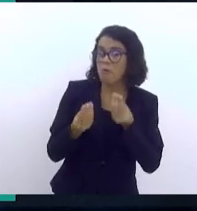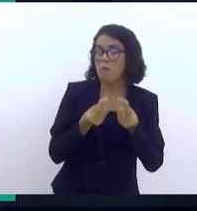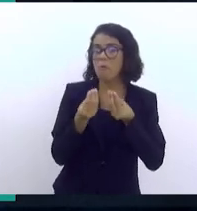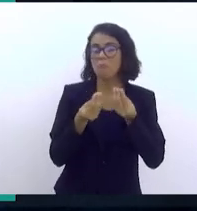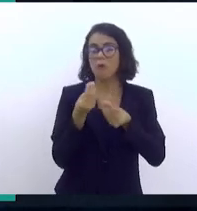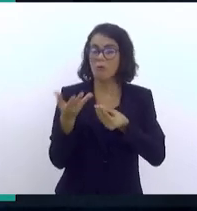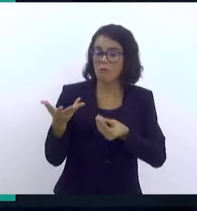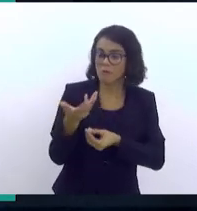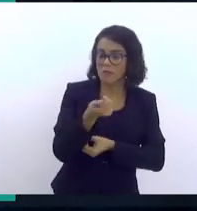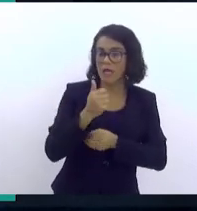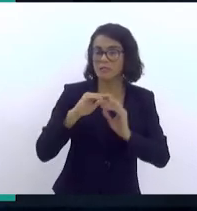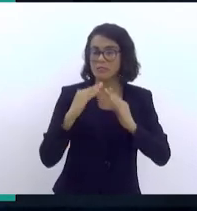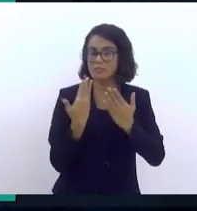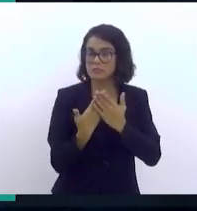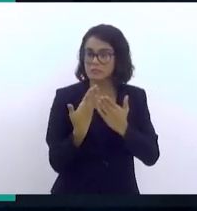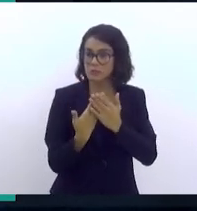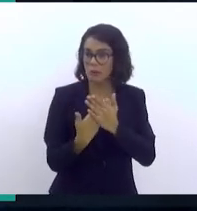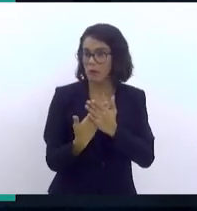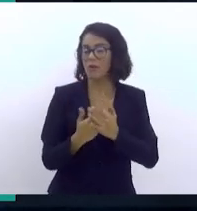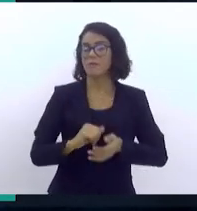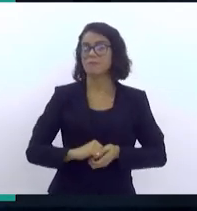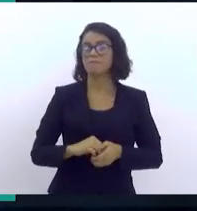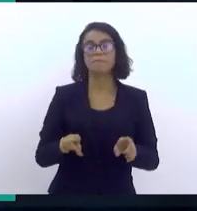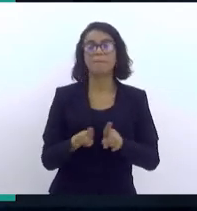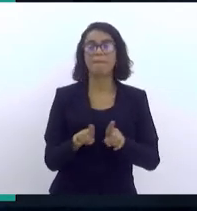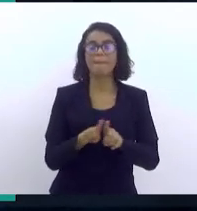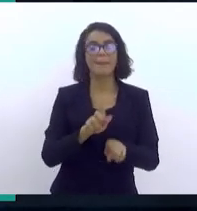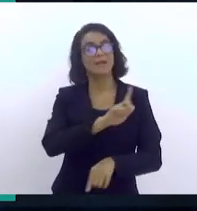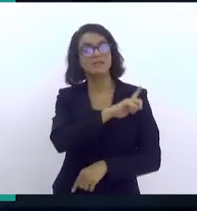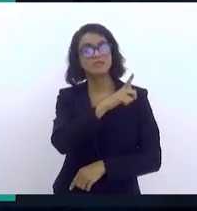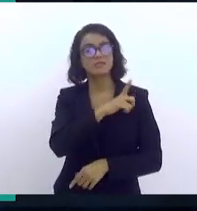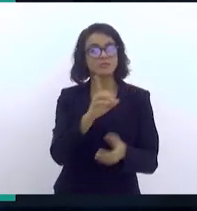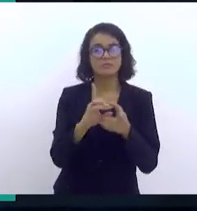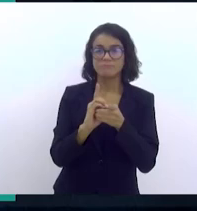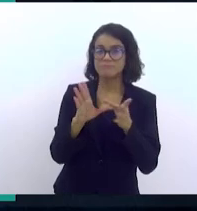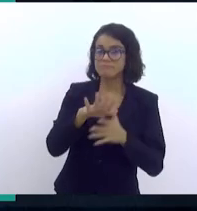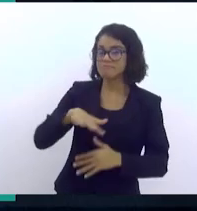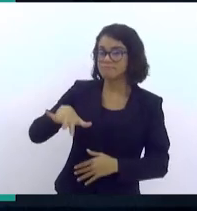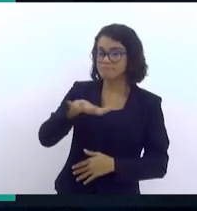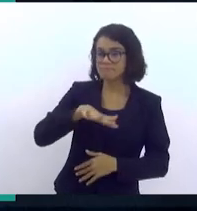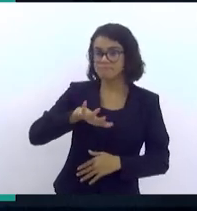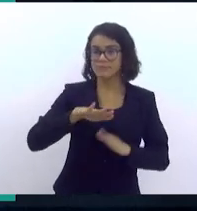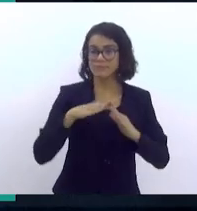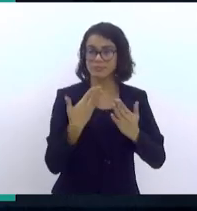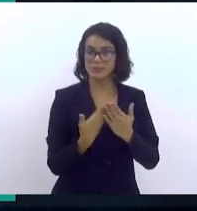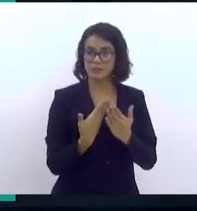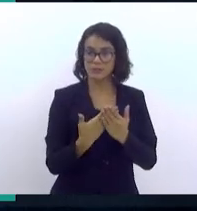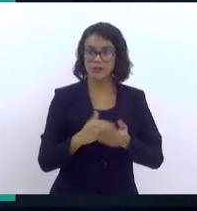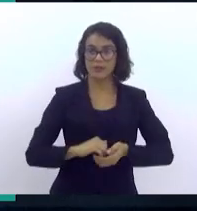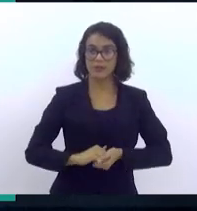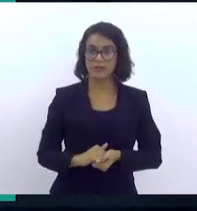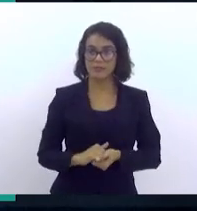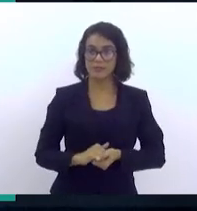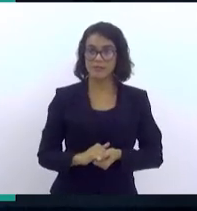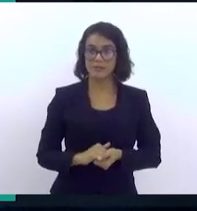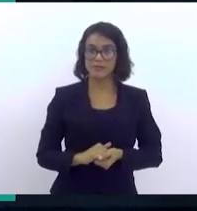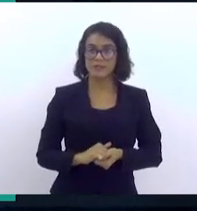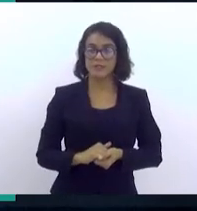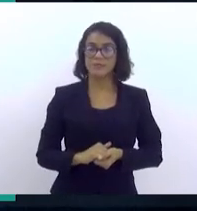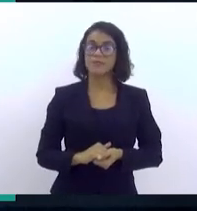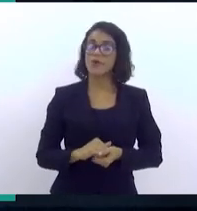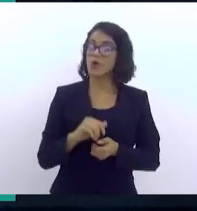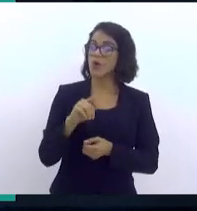escola dessa educação escolar pública e também a gestão democrática nos Espaços escolares o